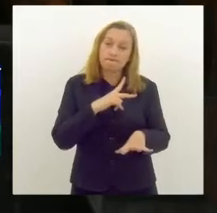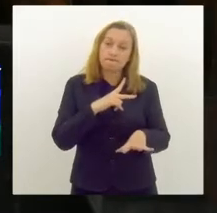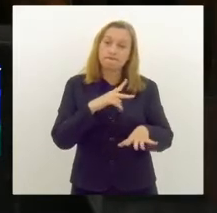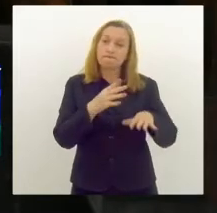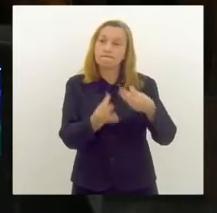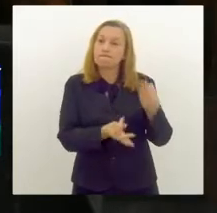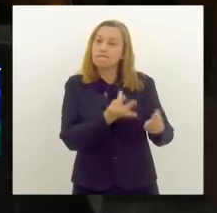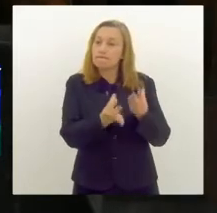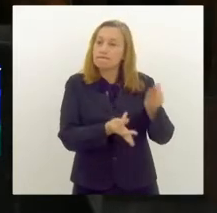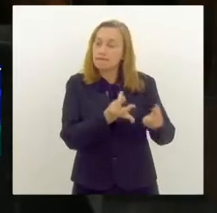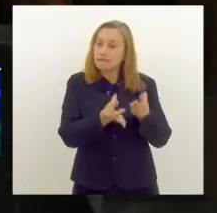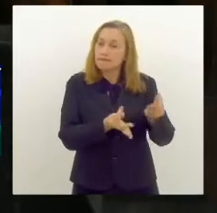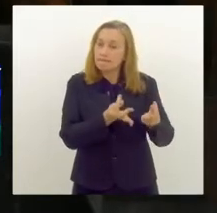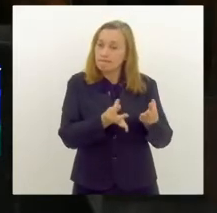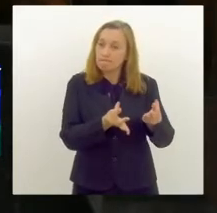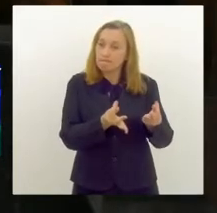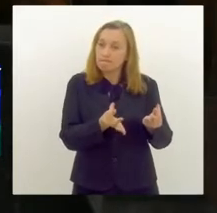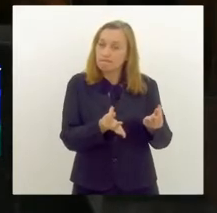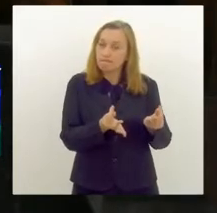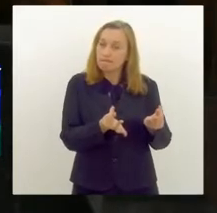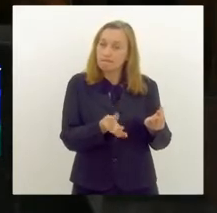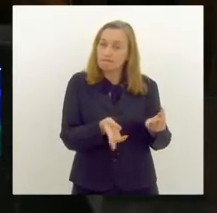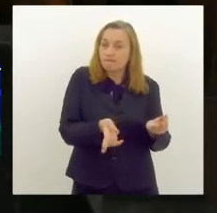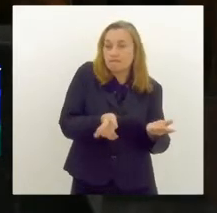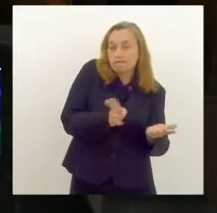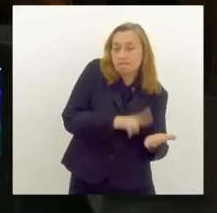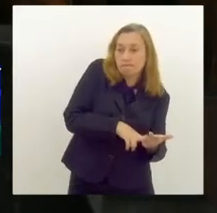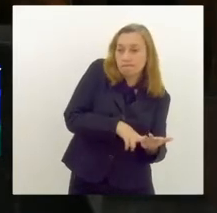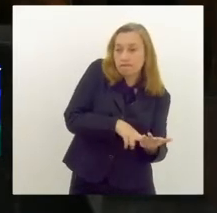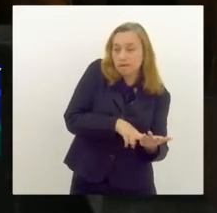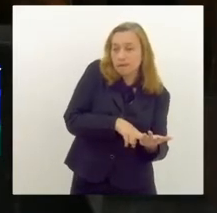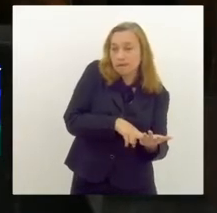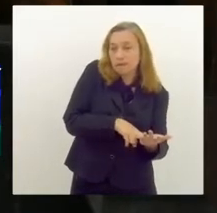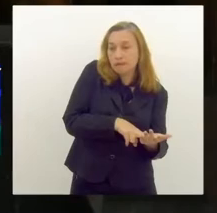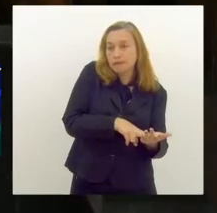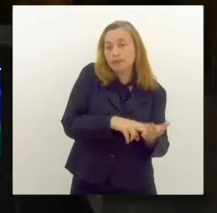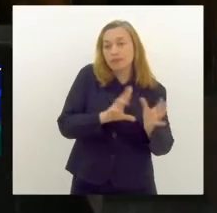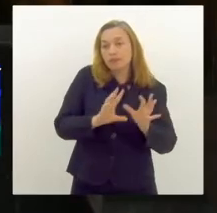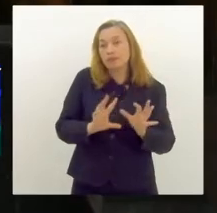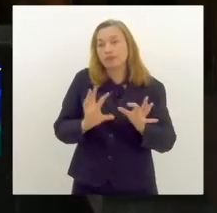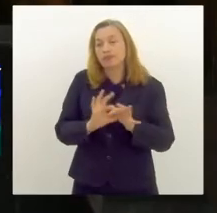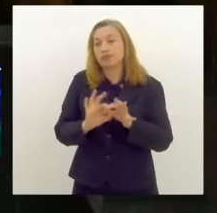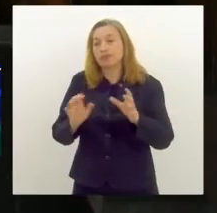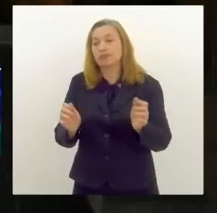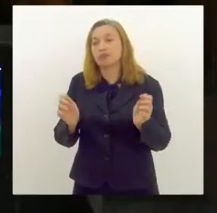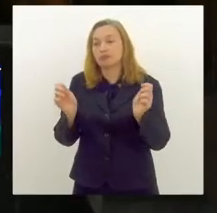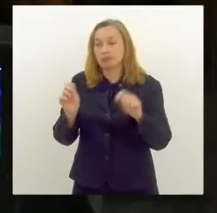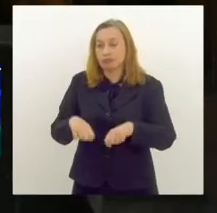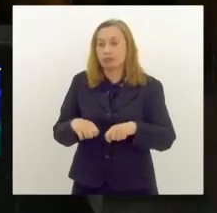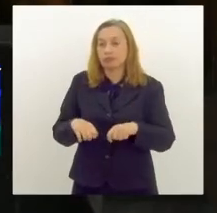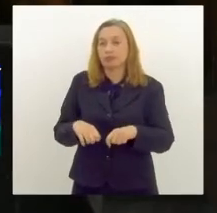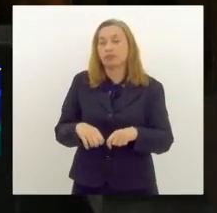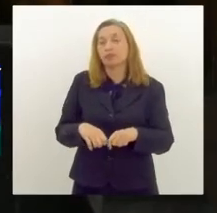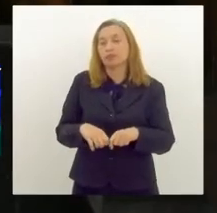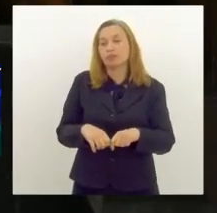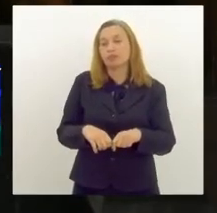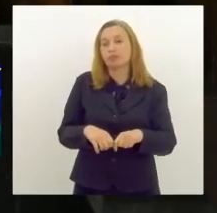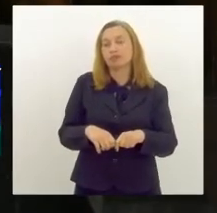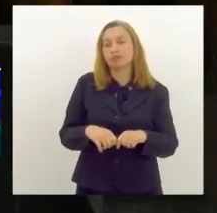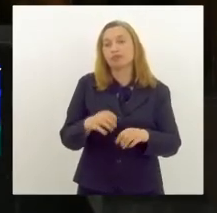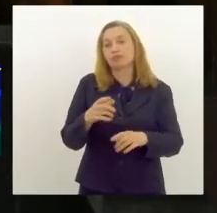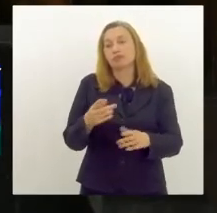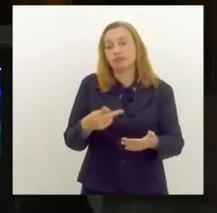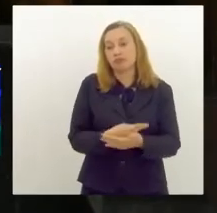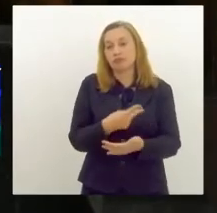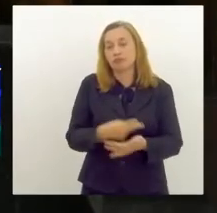tratamento com cerceamento à liberdade é uma lógica que abre espaço para que se dê esse tipo de conduta abusiva. E aí eu quero